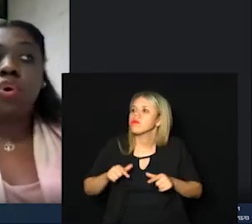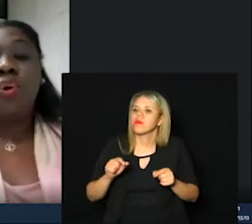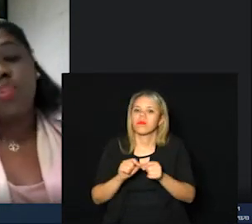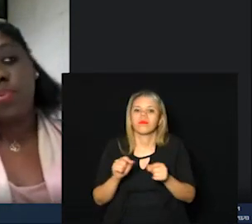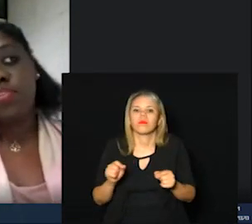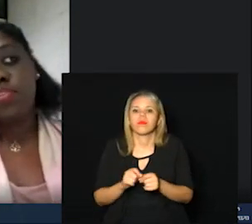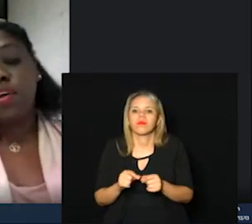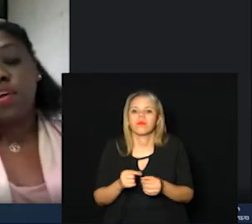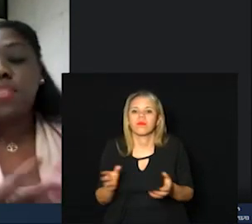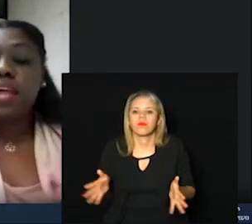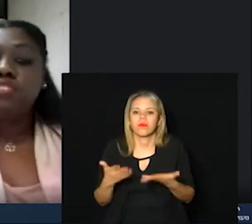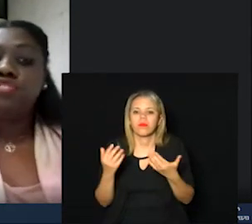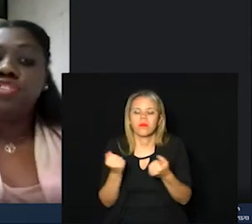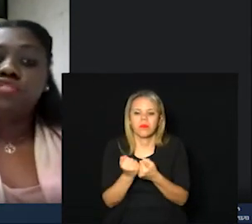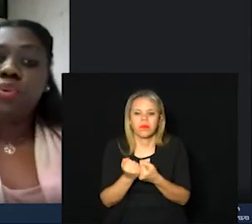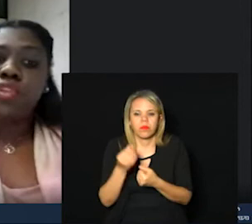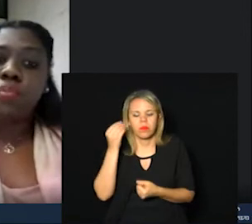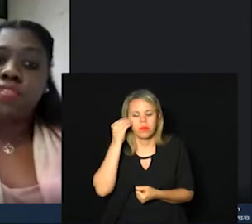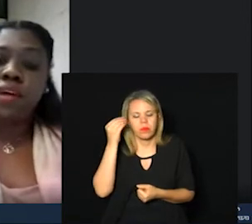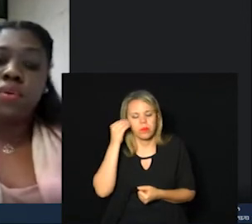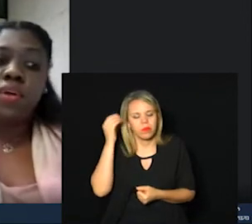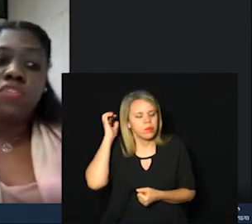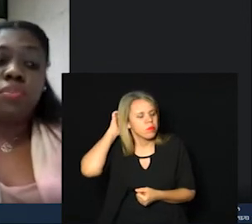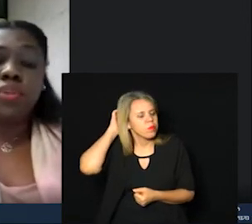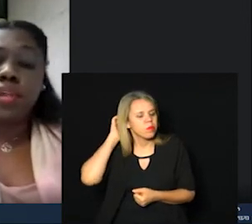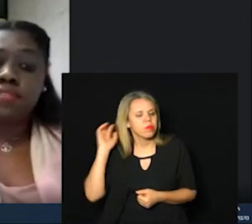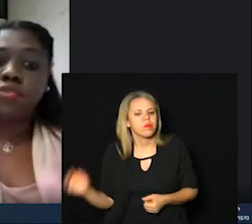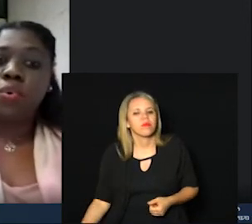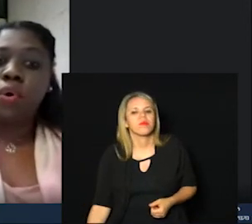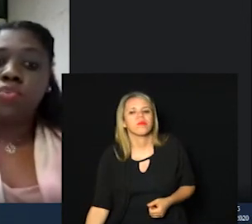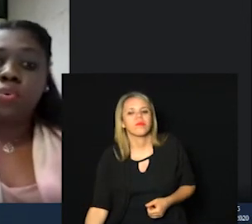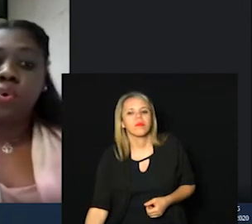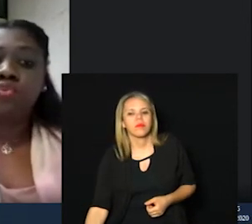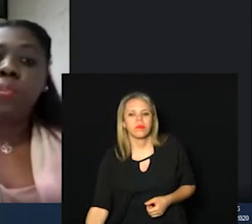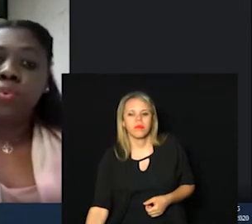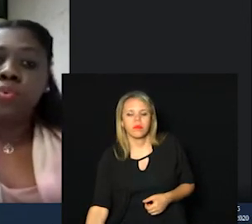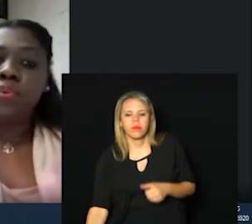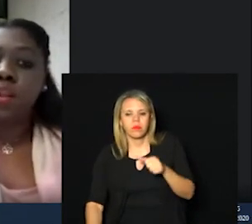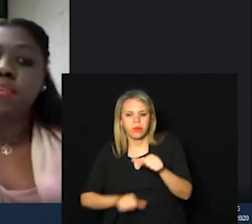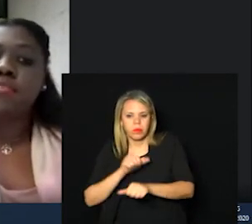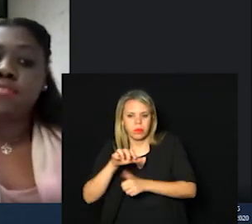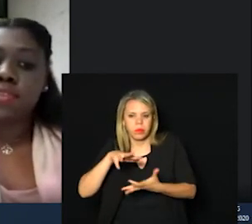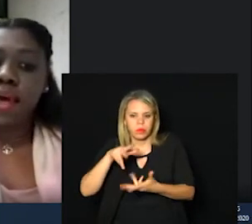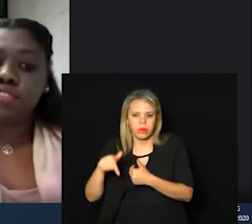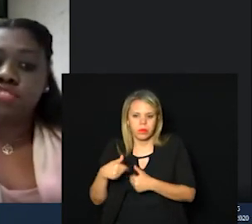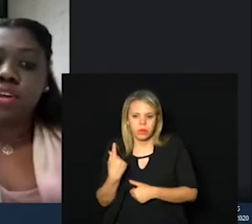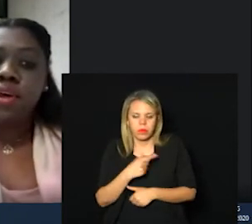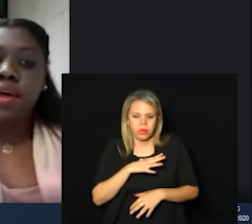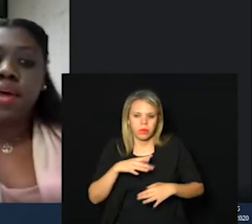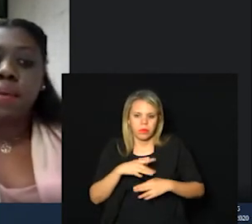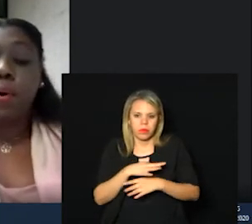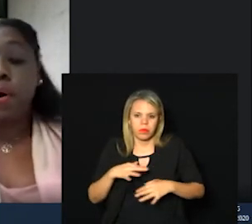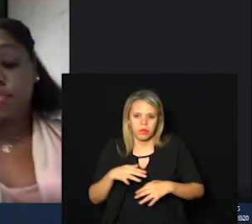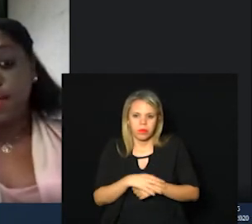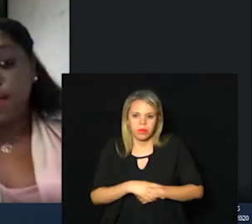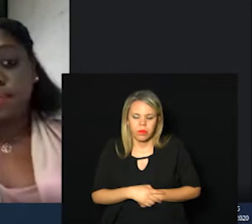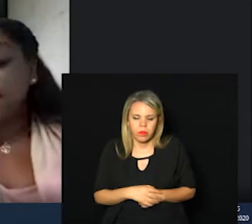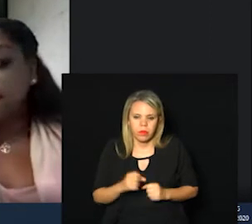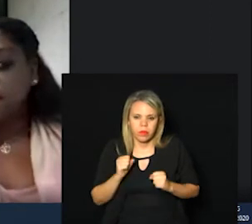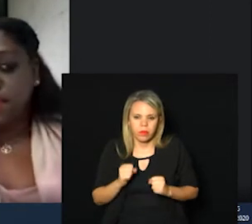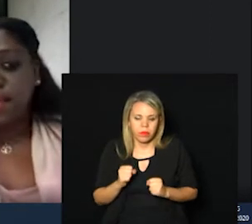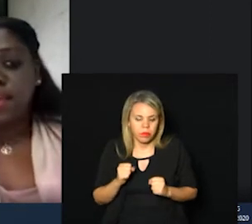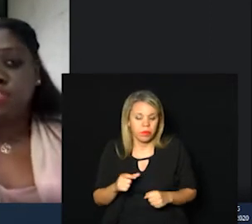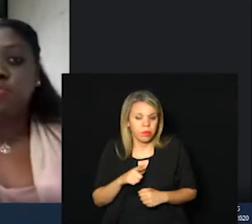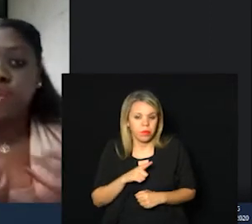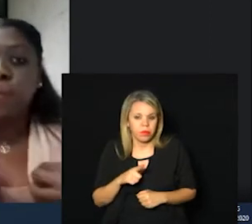de contribuição ou tentativa de contribuição de mudança do outro, ou do mundo, ou da nossa cidade, possa